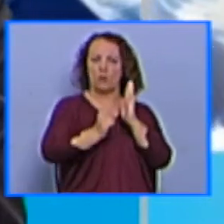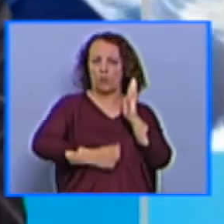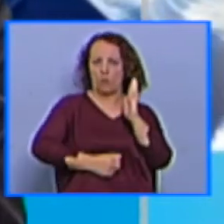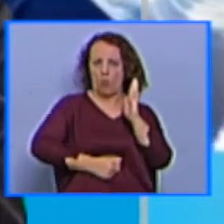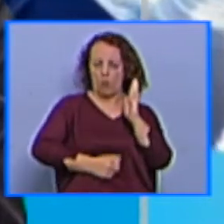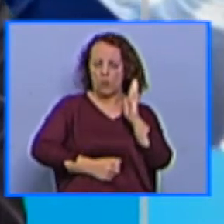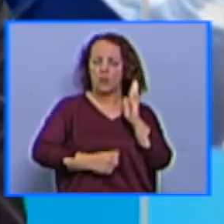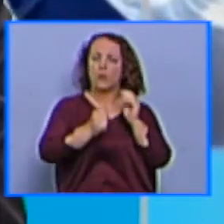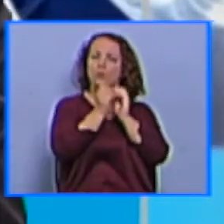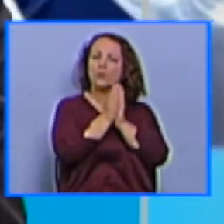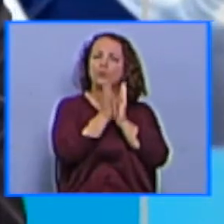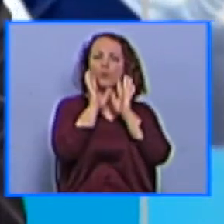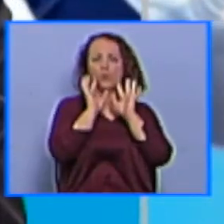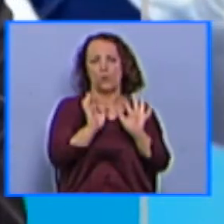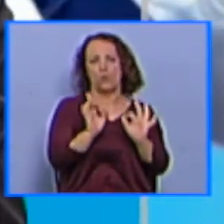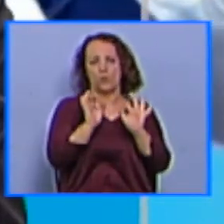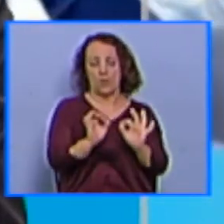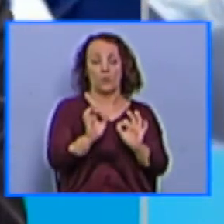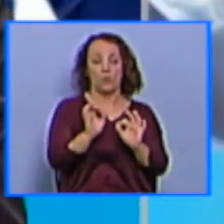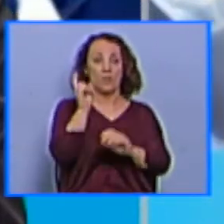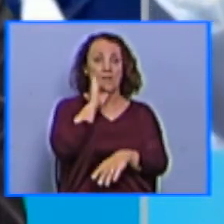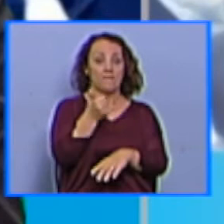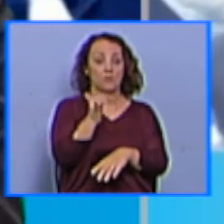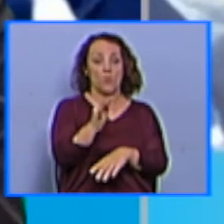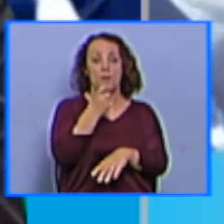desta prudência. O Papa falou no dia 24